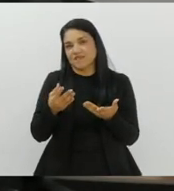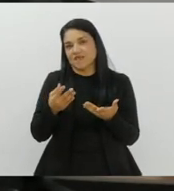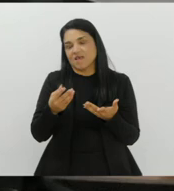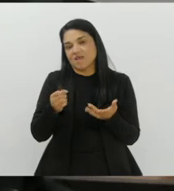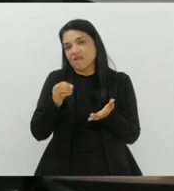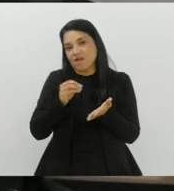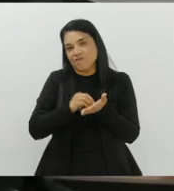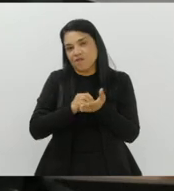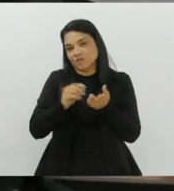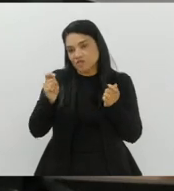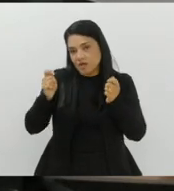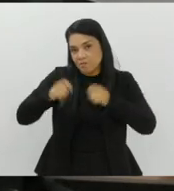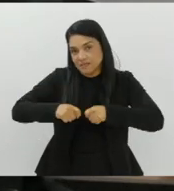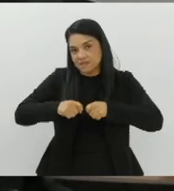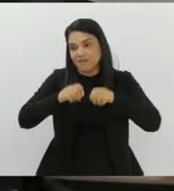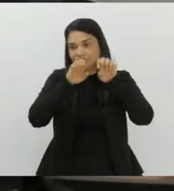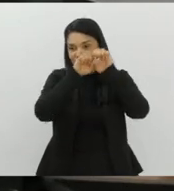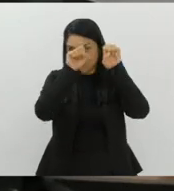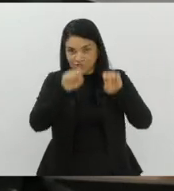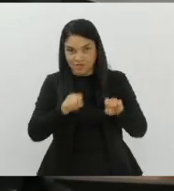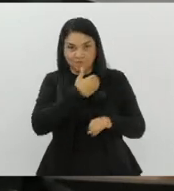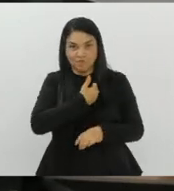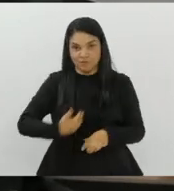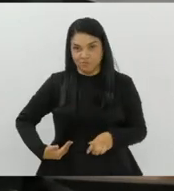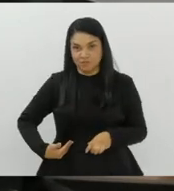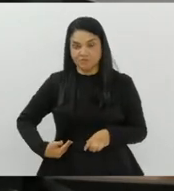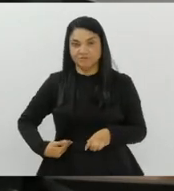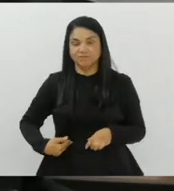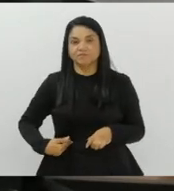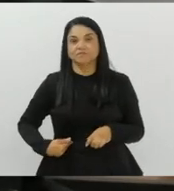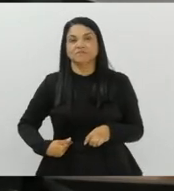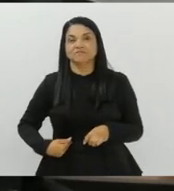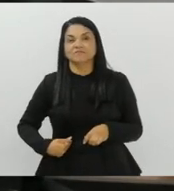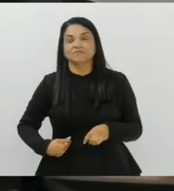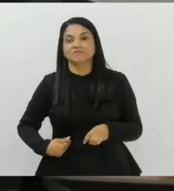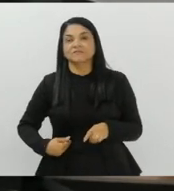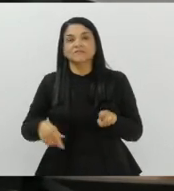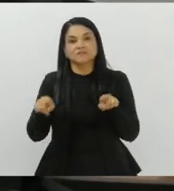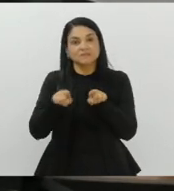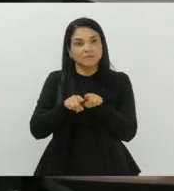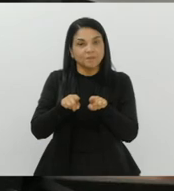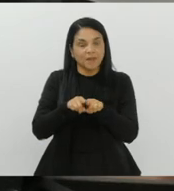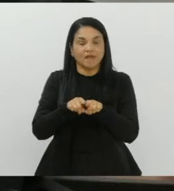incapacidades do sistema público, mas diz também com